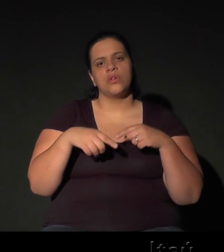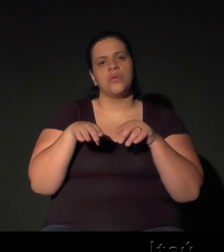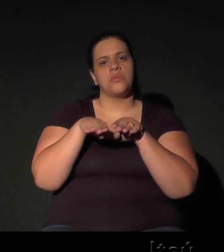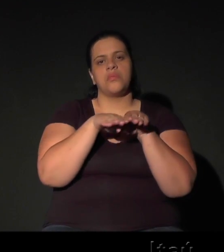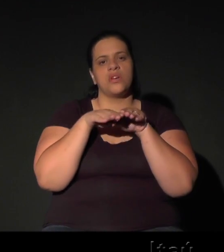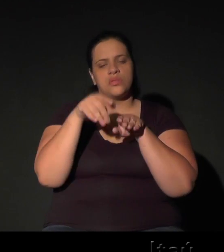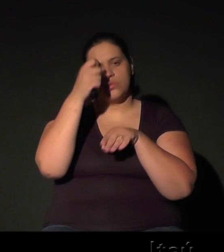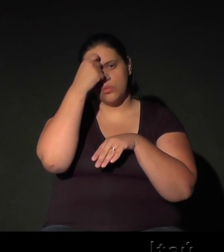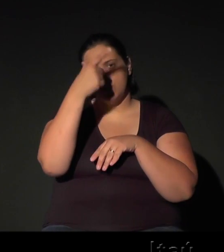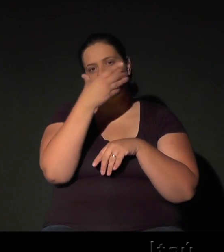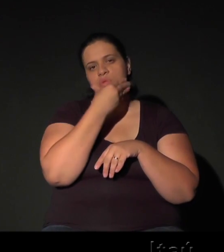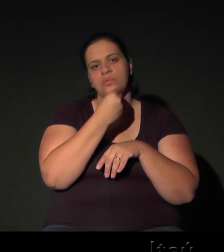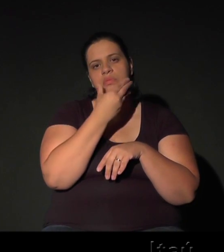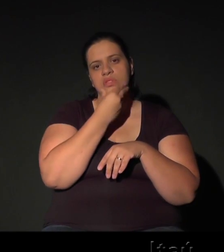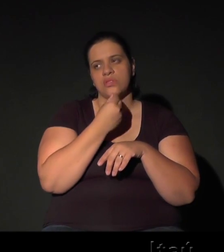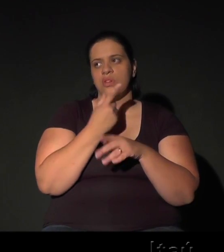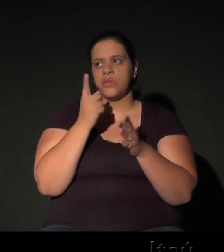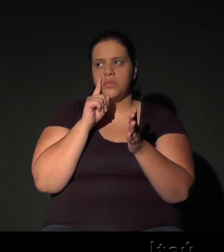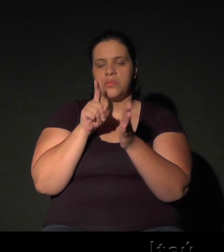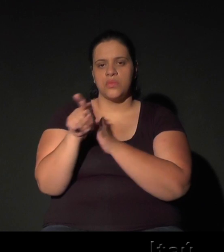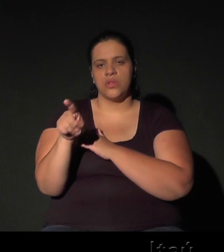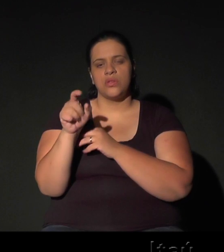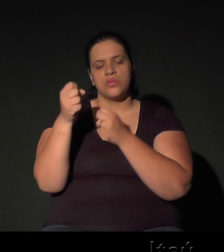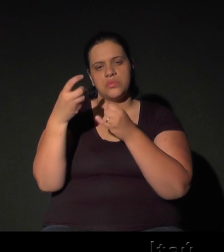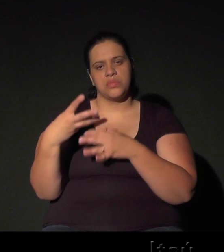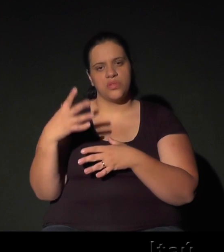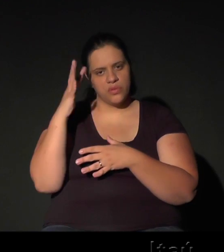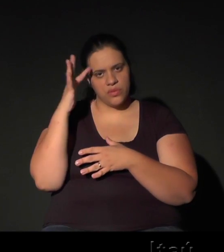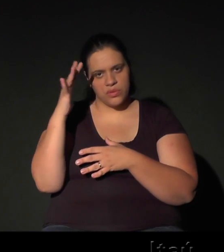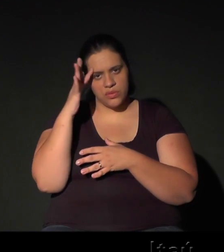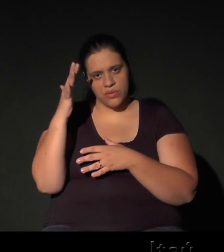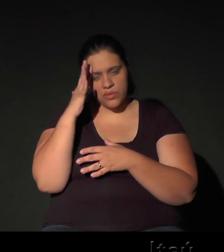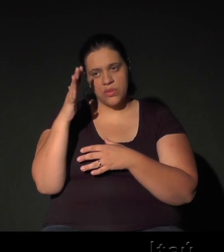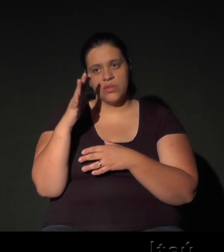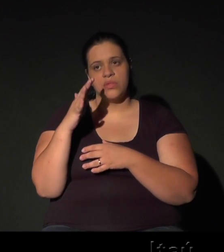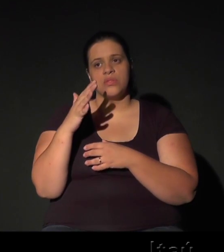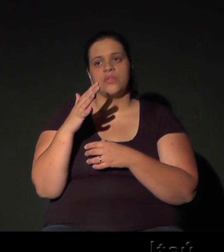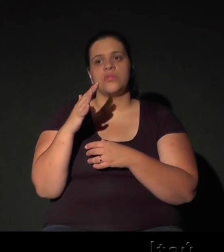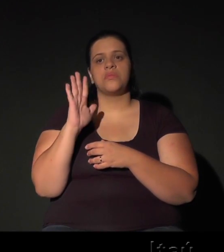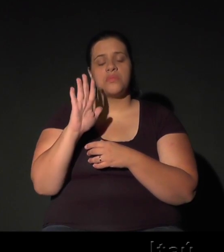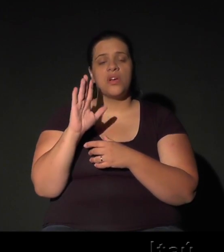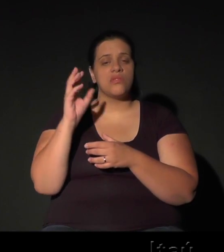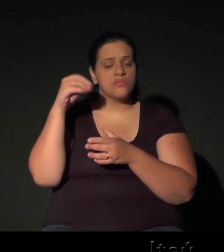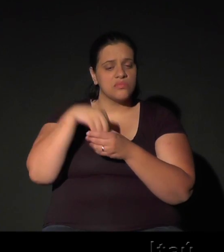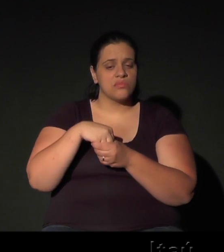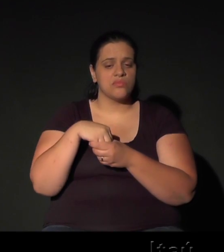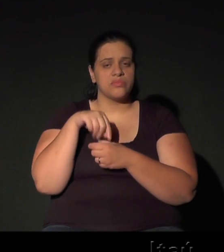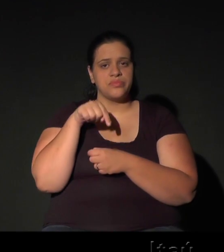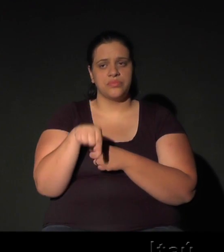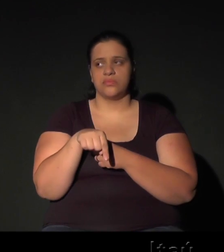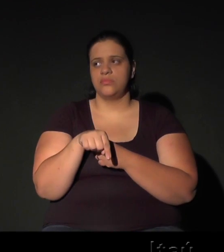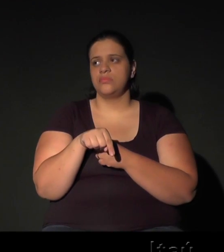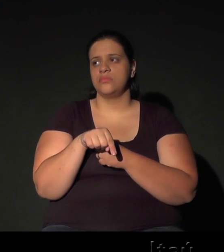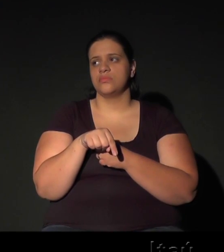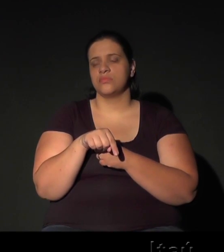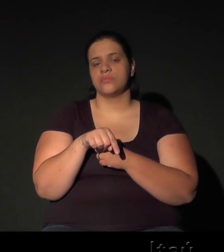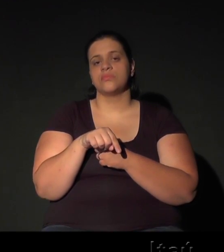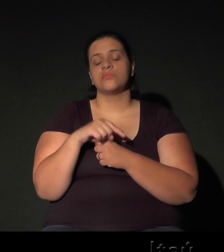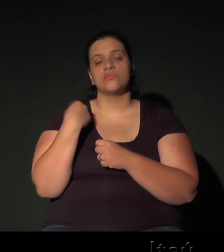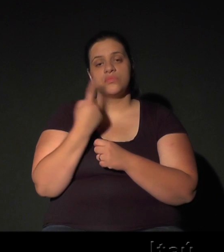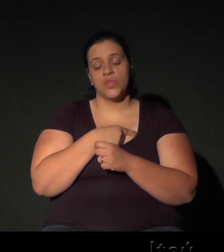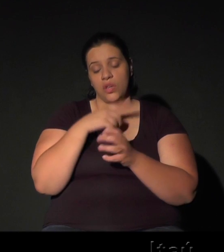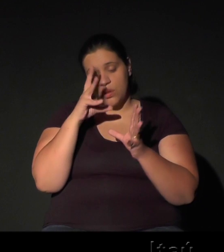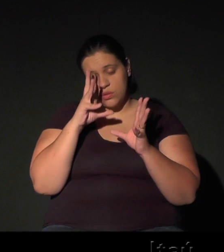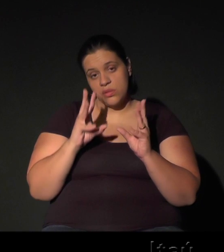masculinidade e agora a pergunta é para ela que falou sobre filosofia e e nesse nesse aspecto a nós chegamos